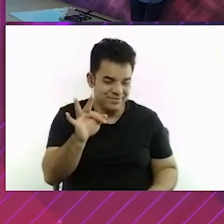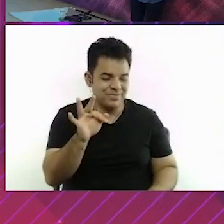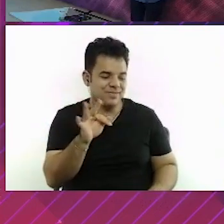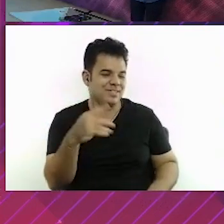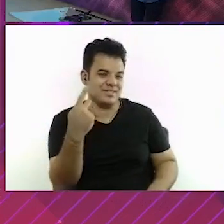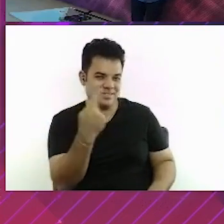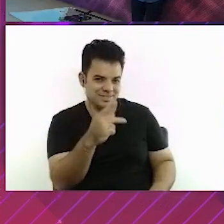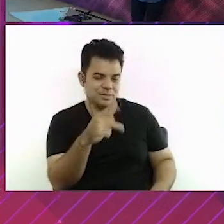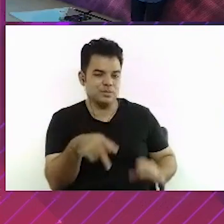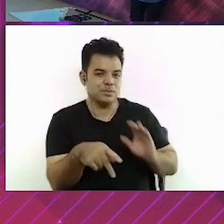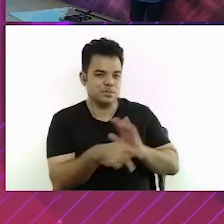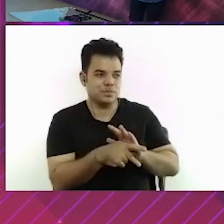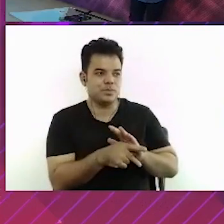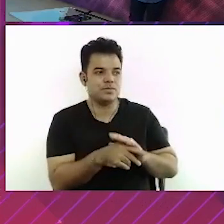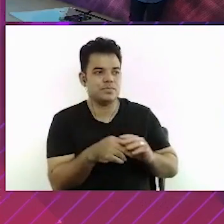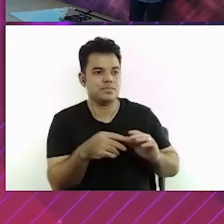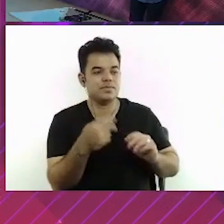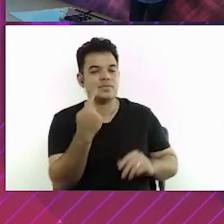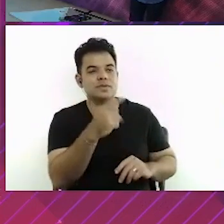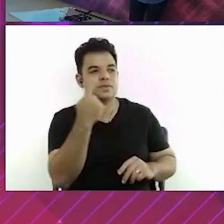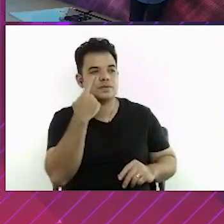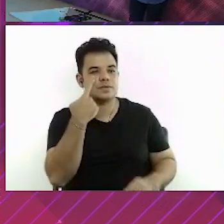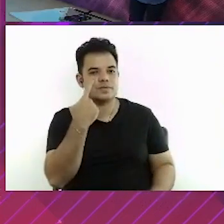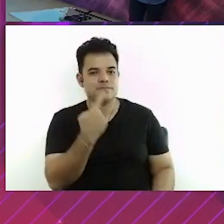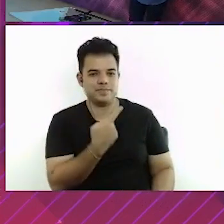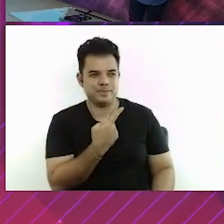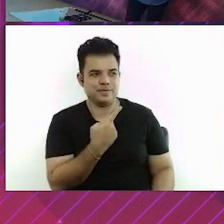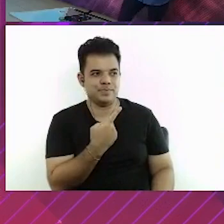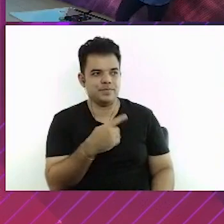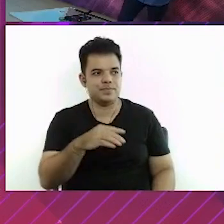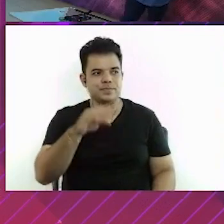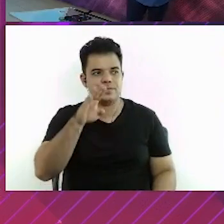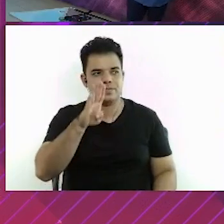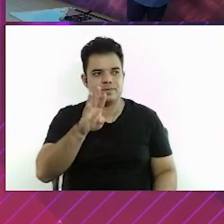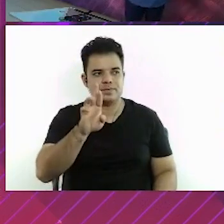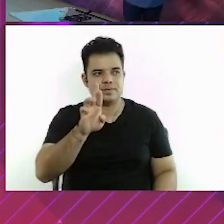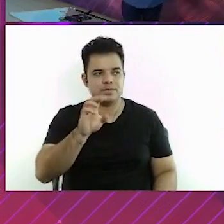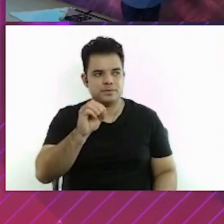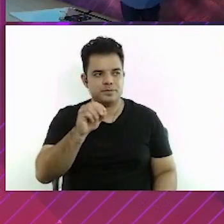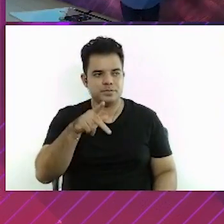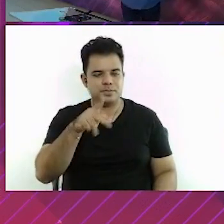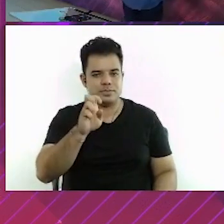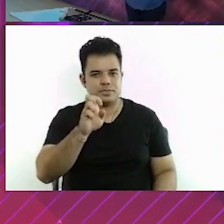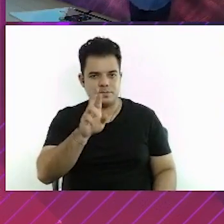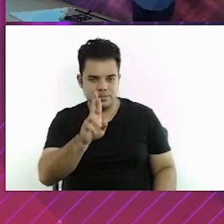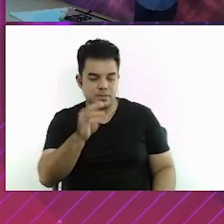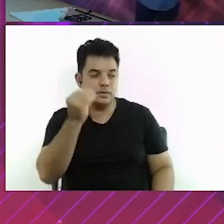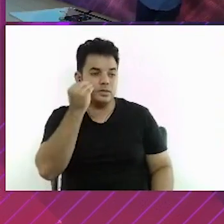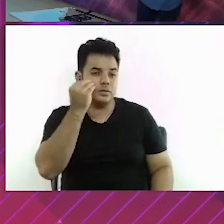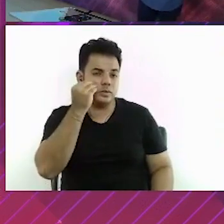especificamente essa aqui, desculpa, que o broker fechou a conexão, você tenta novamente. Quer dizer,